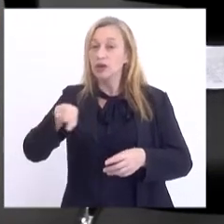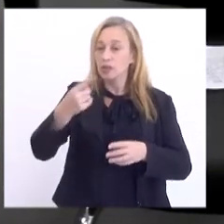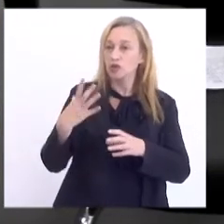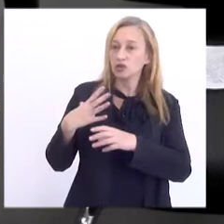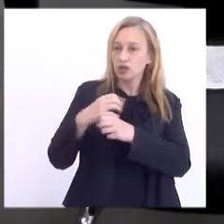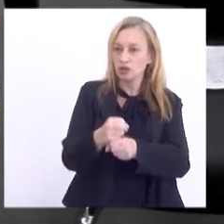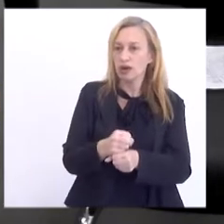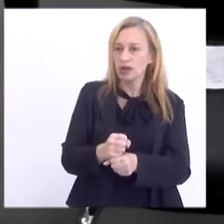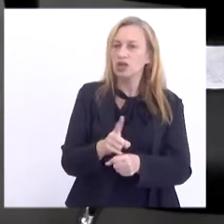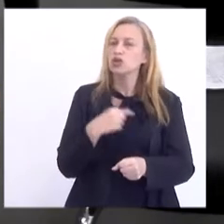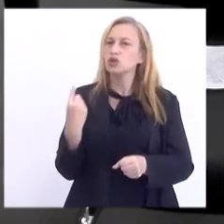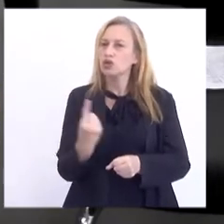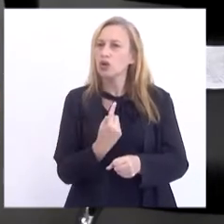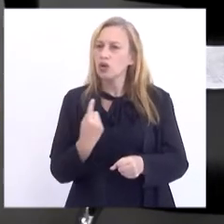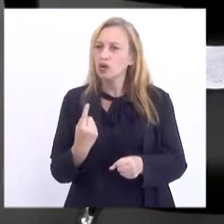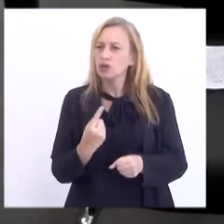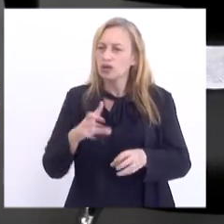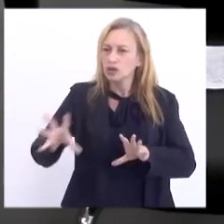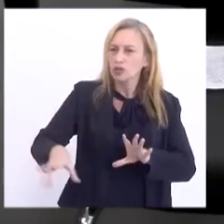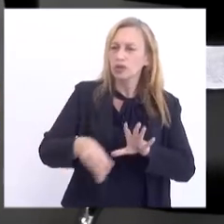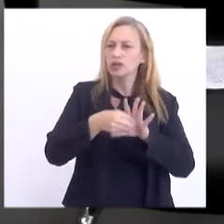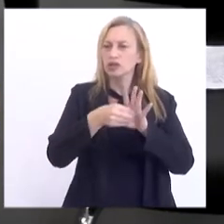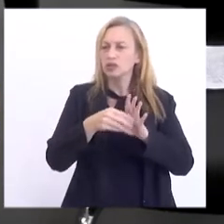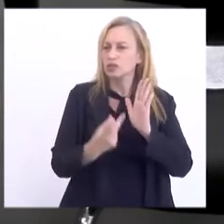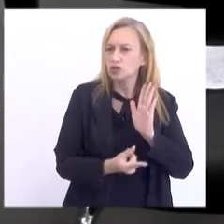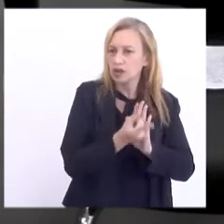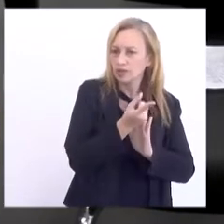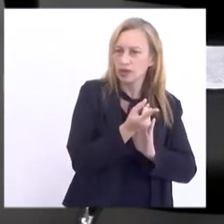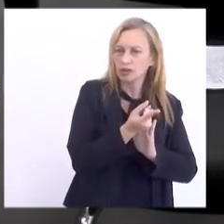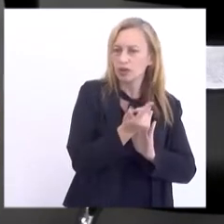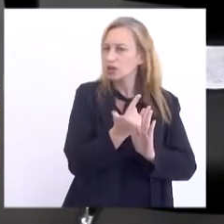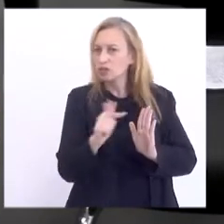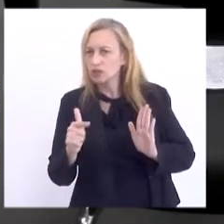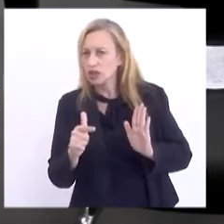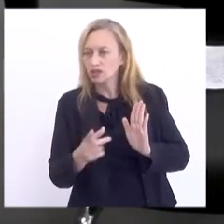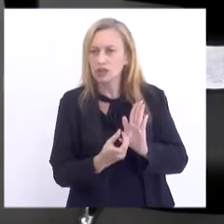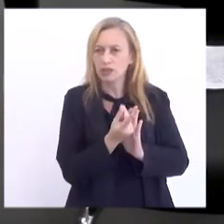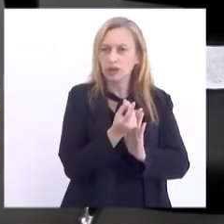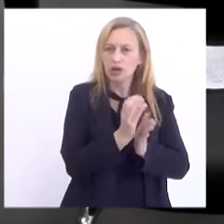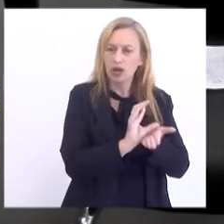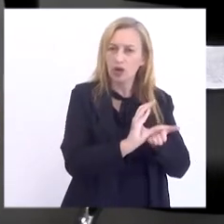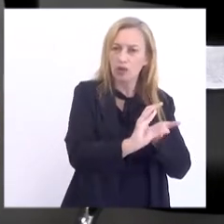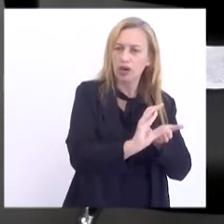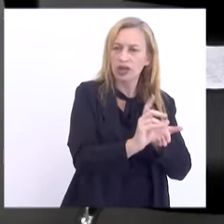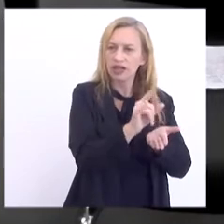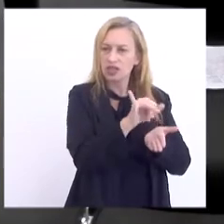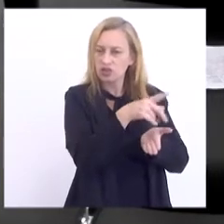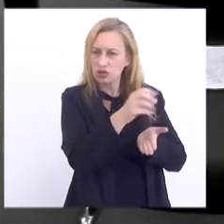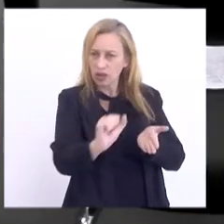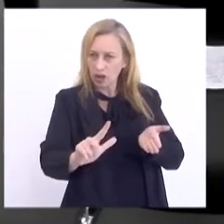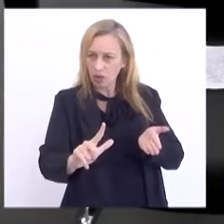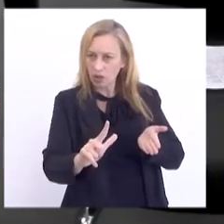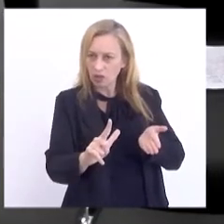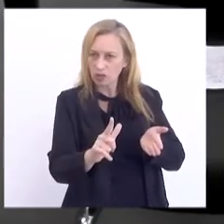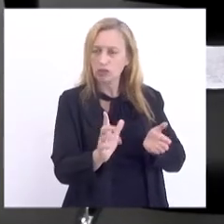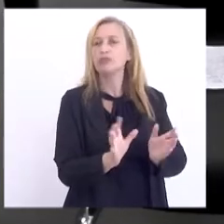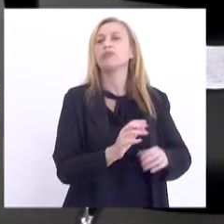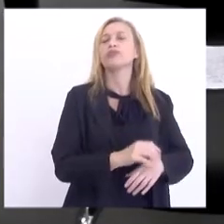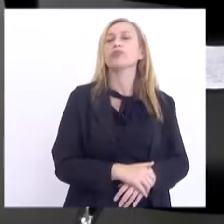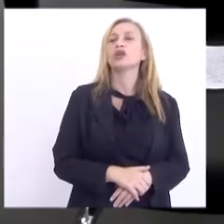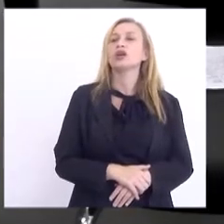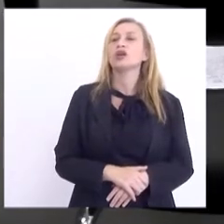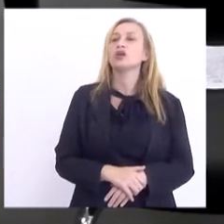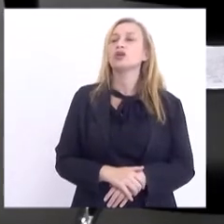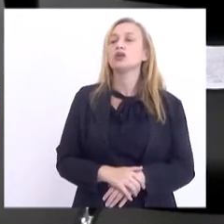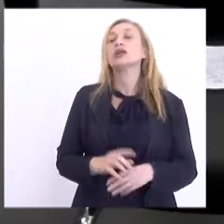nós implementamos orçamento para ele ele não tem orçamento ele é um crédito adicional sérum é previsão de lo ainda